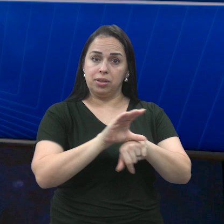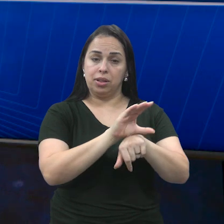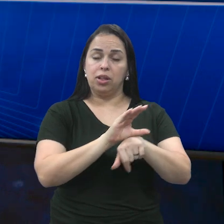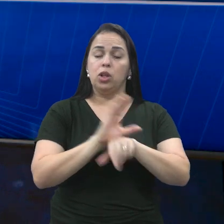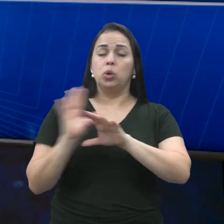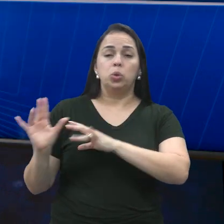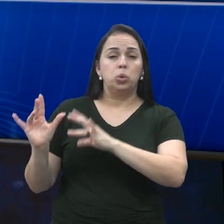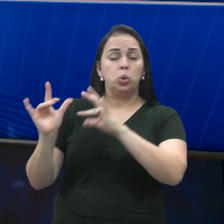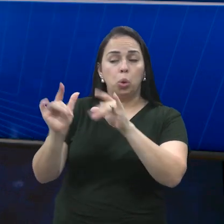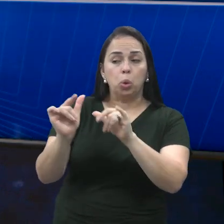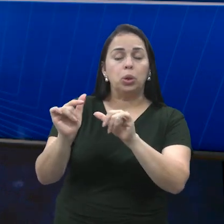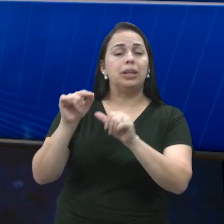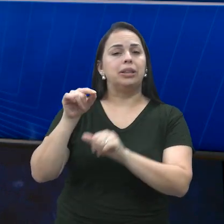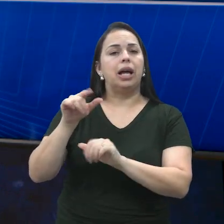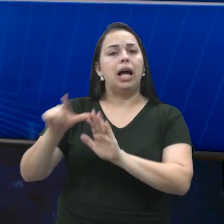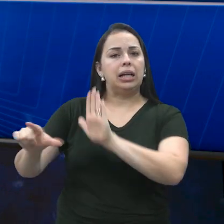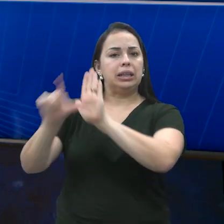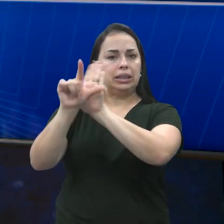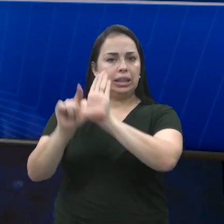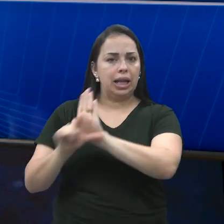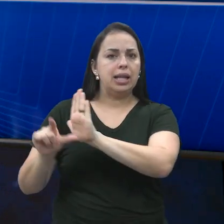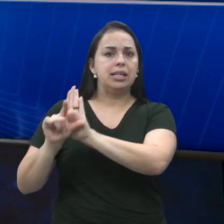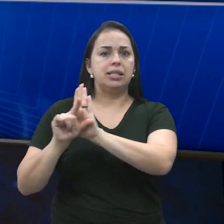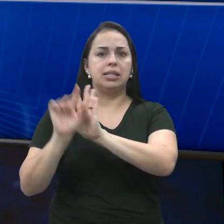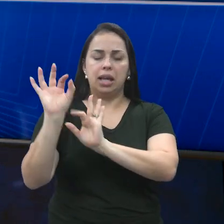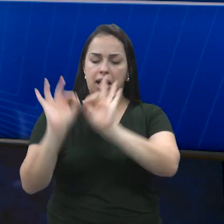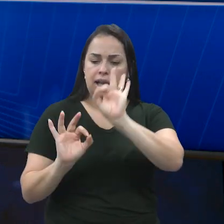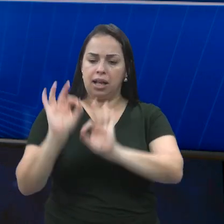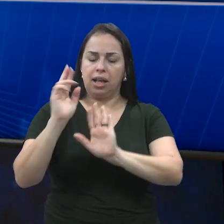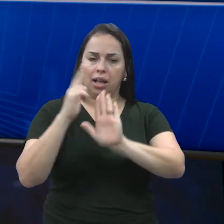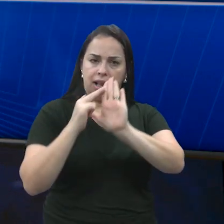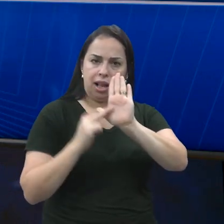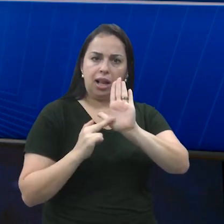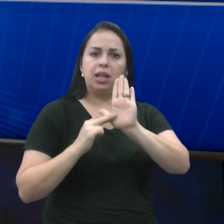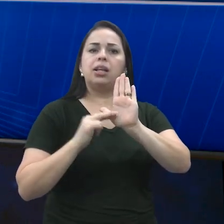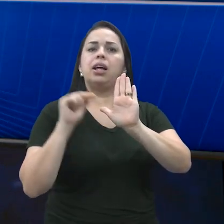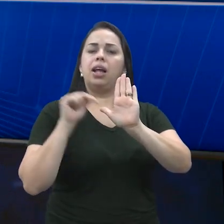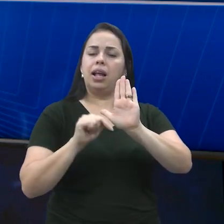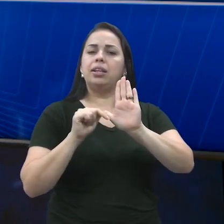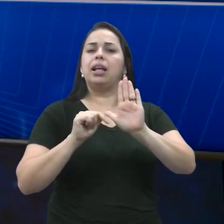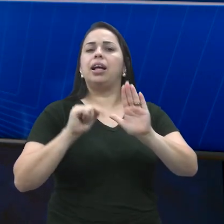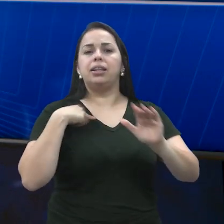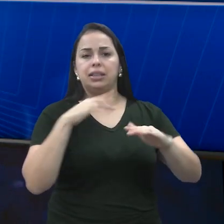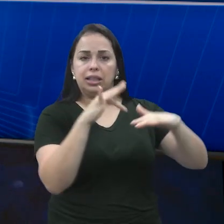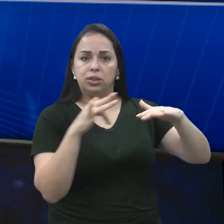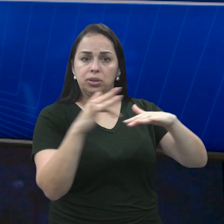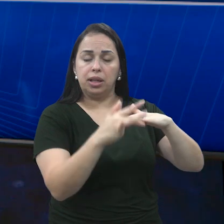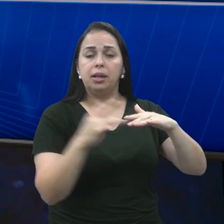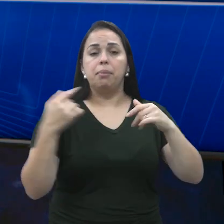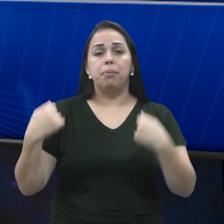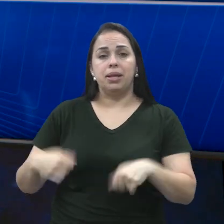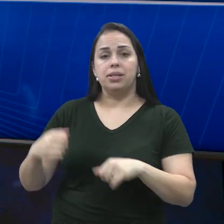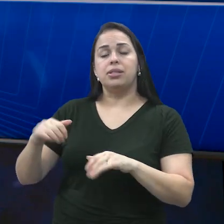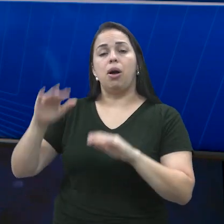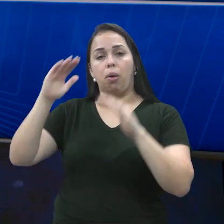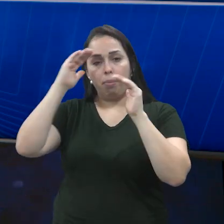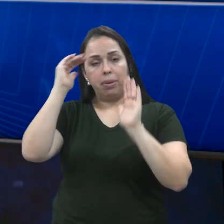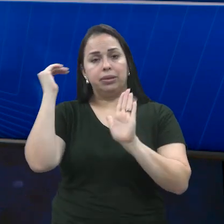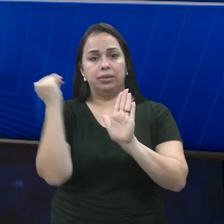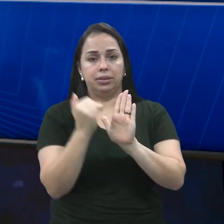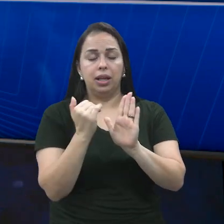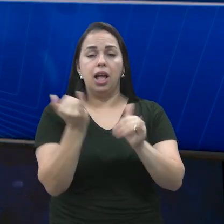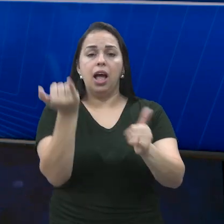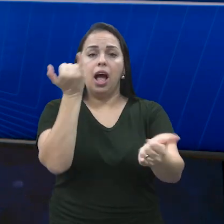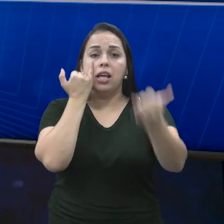as legislações que buscarem regulamentar as redes sociais, elas vão ter que observar esses direitos, de modo que os dados pessoais